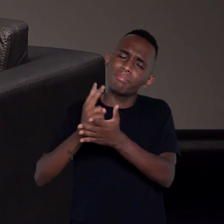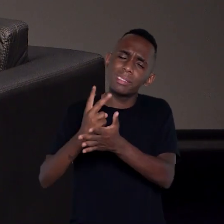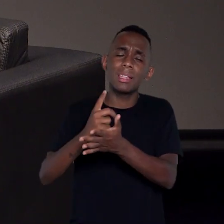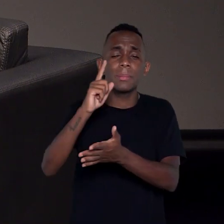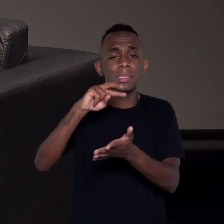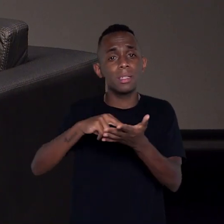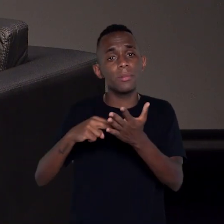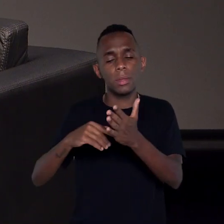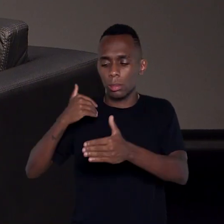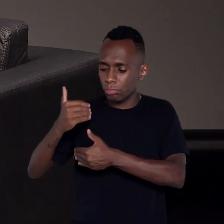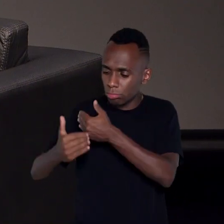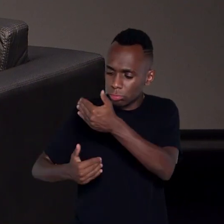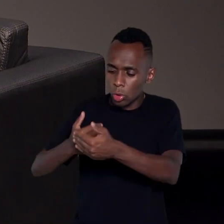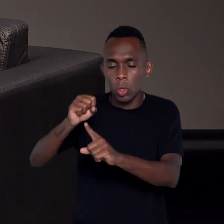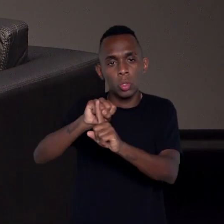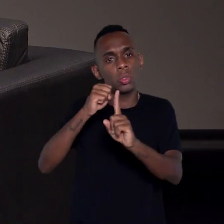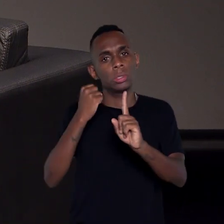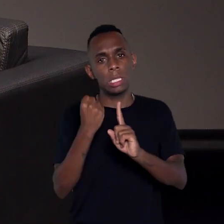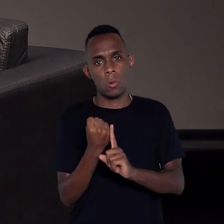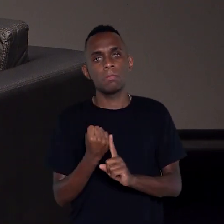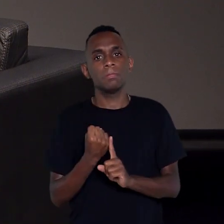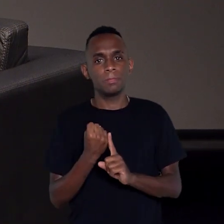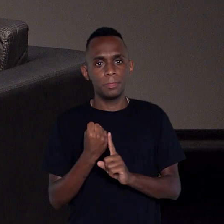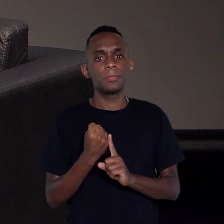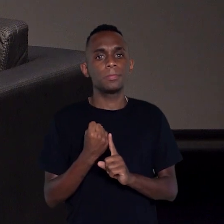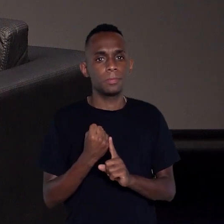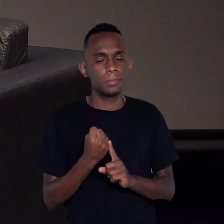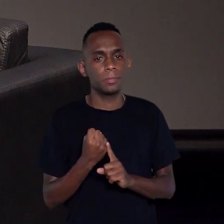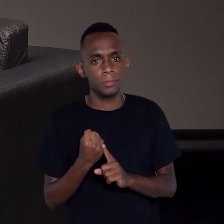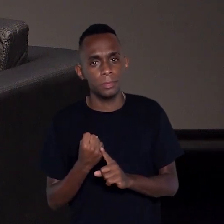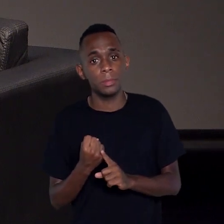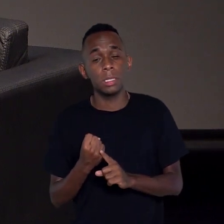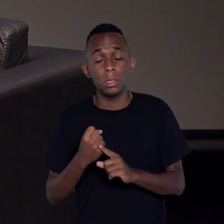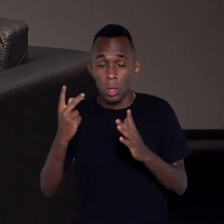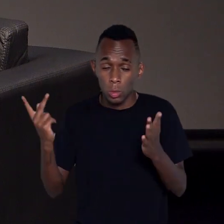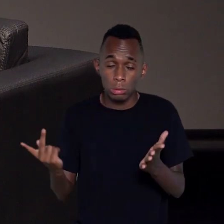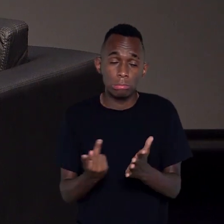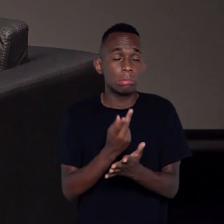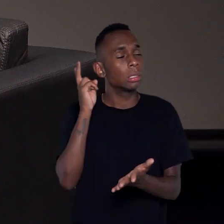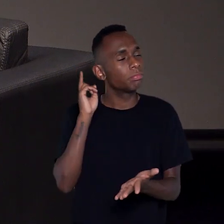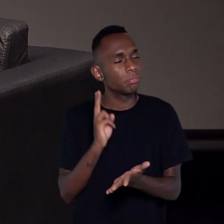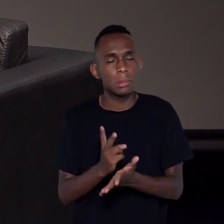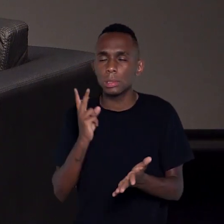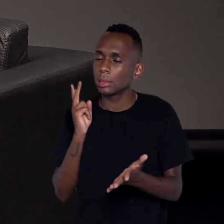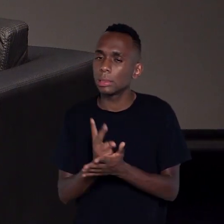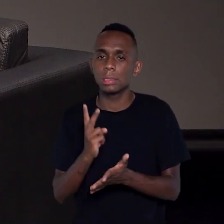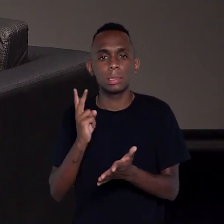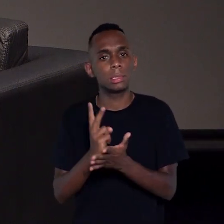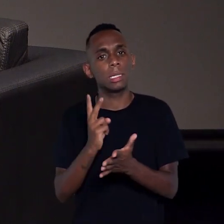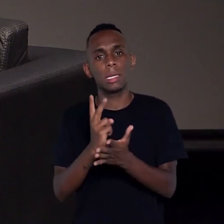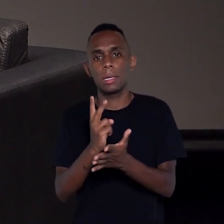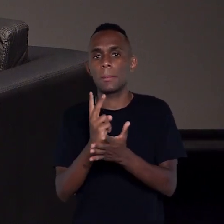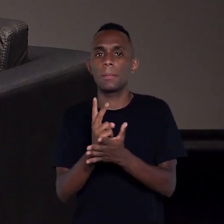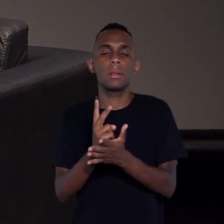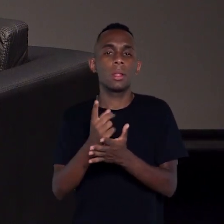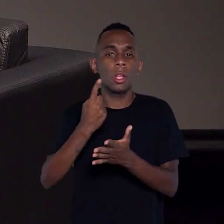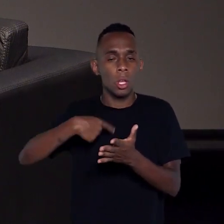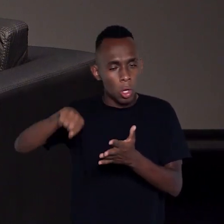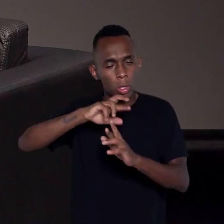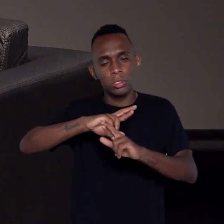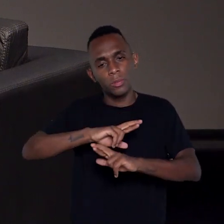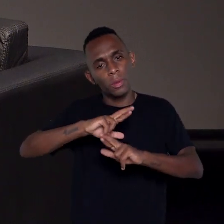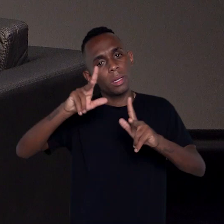uma construção social e ela está ocorrendo a todo momento. A todo momento nós estamos